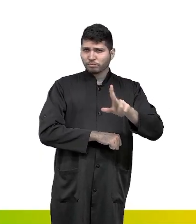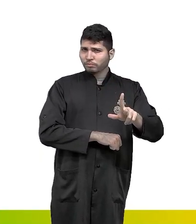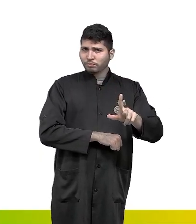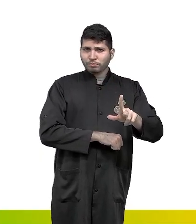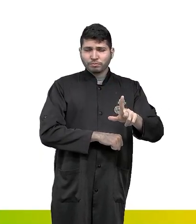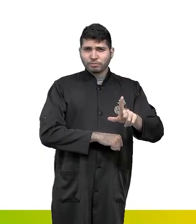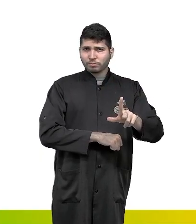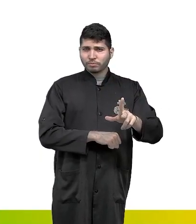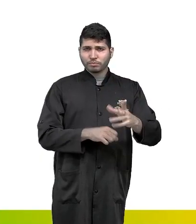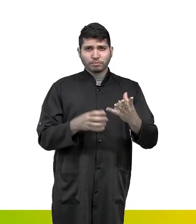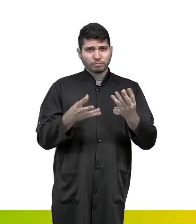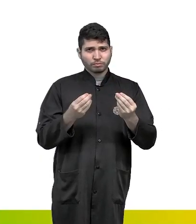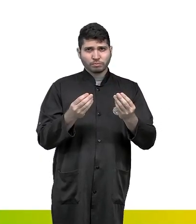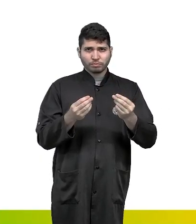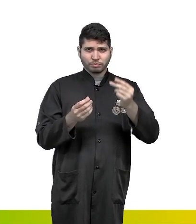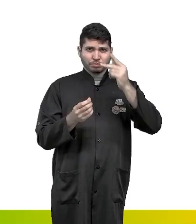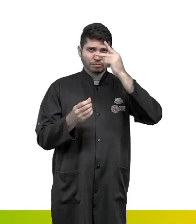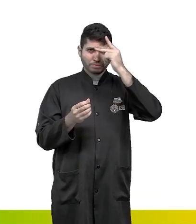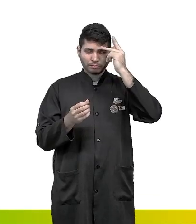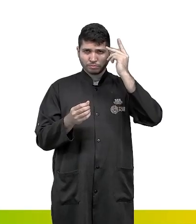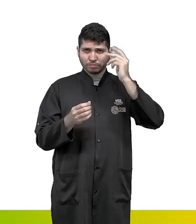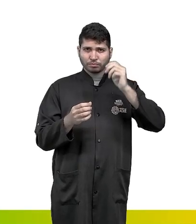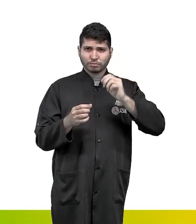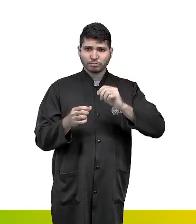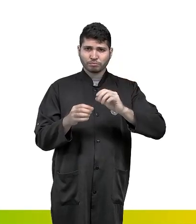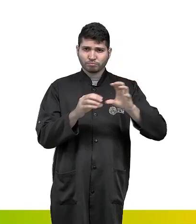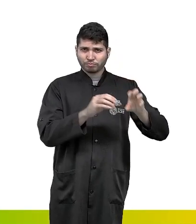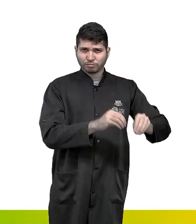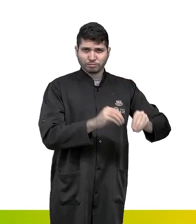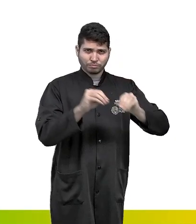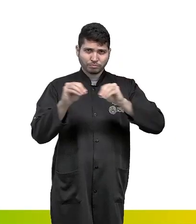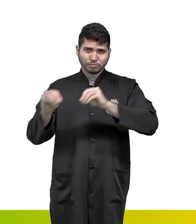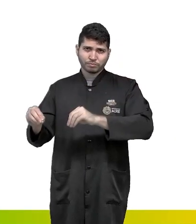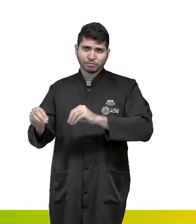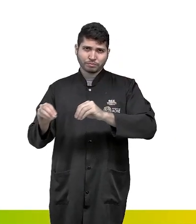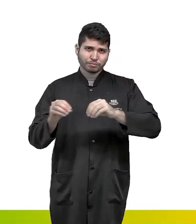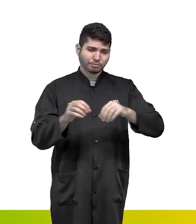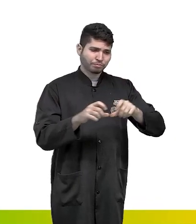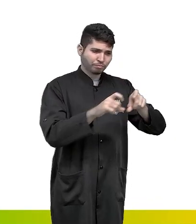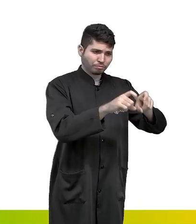gente sai da zona rural e vai para a zona urbana hoje, e isso faz as